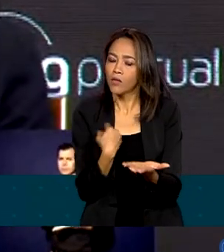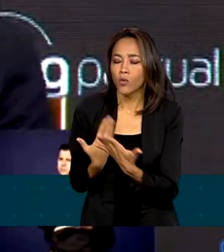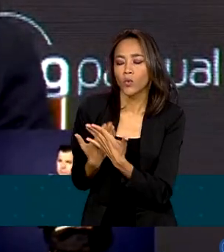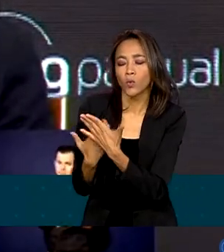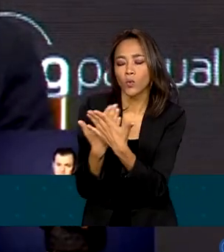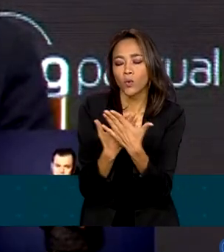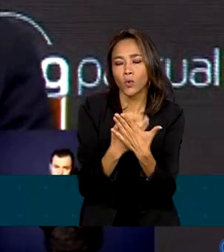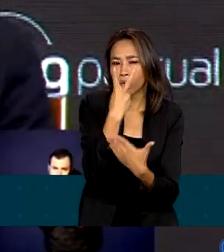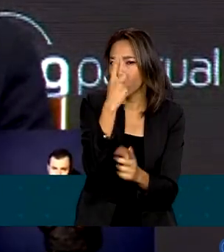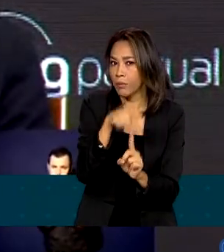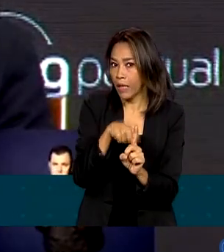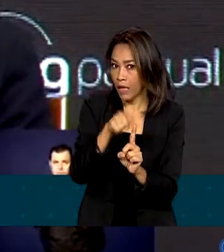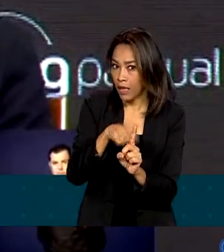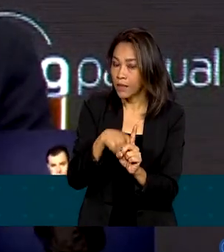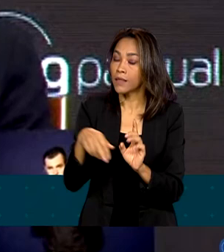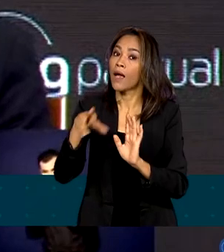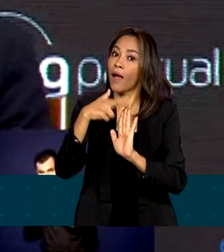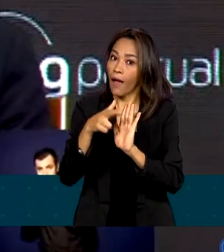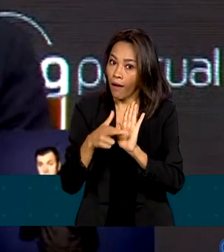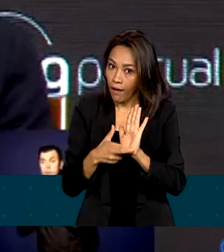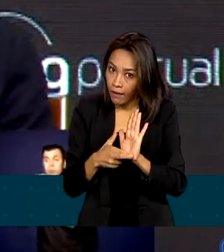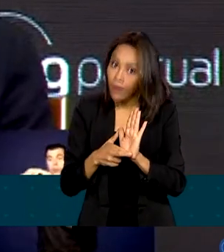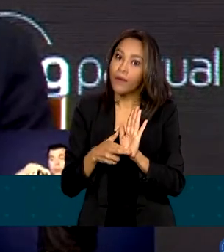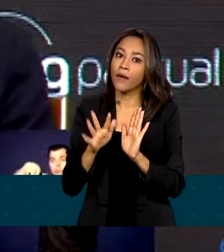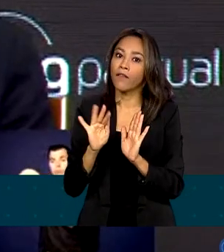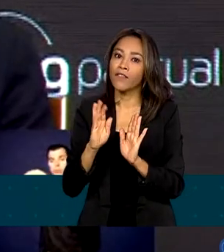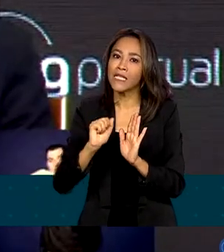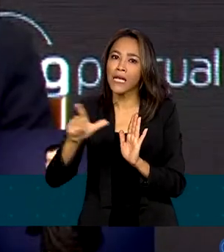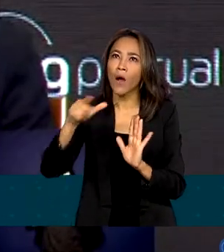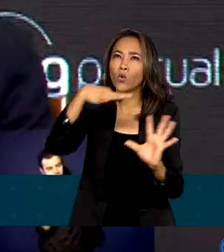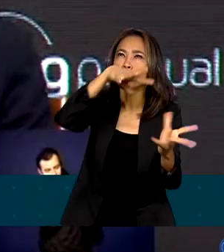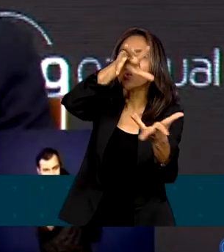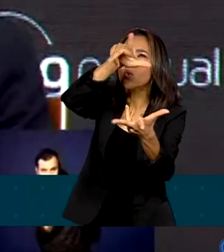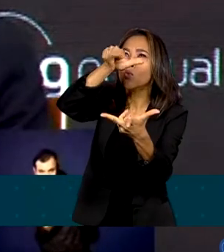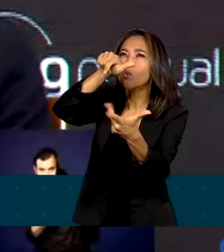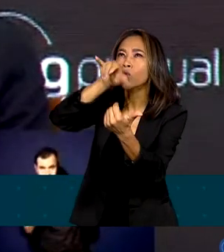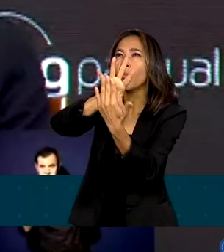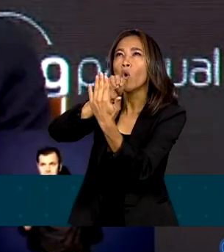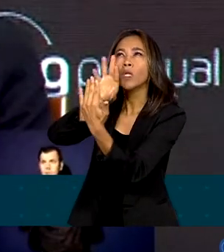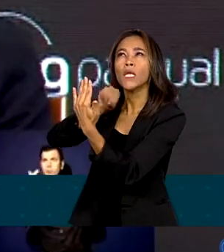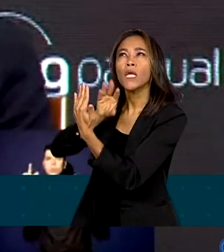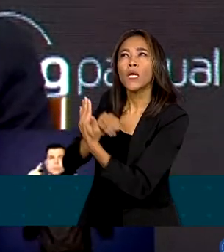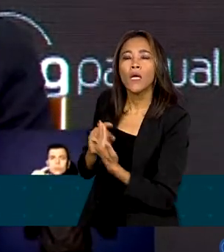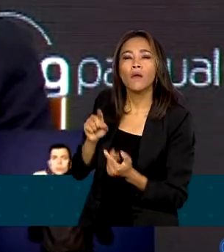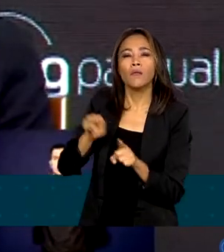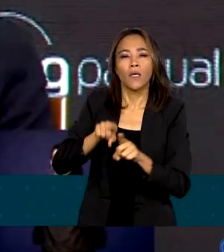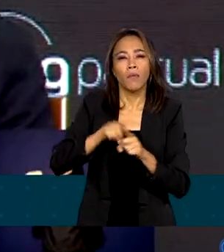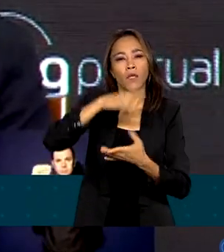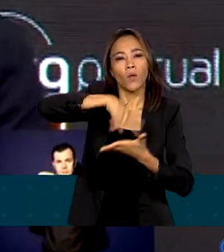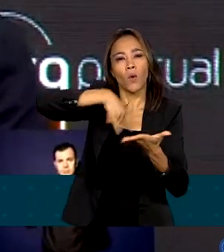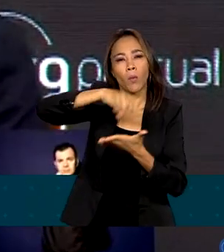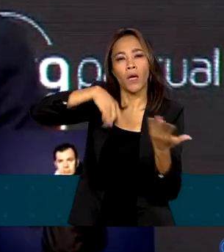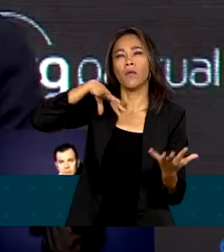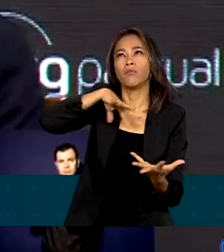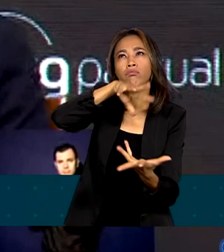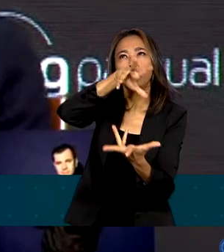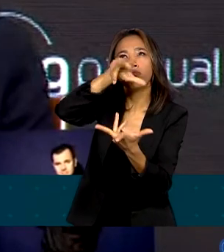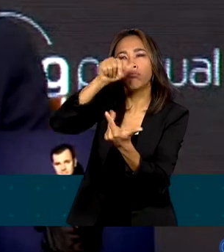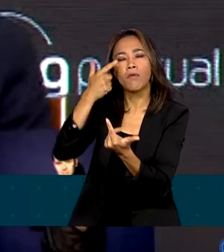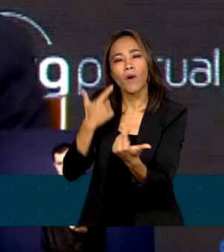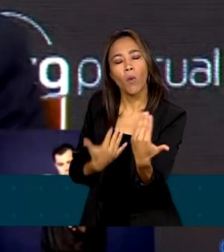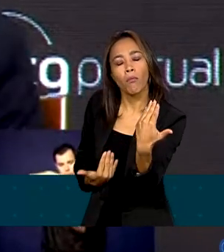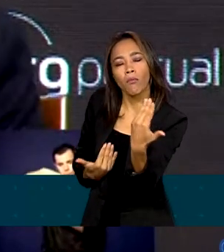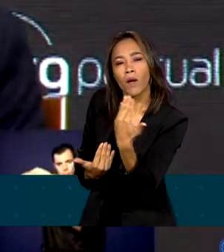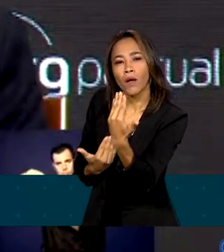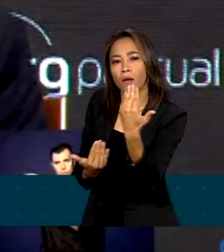dois meses, regras fiscais do mundo inteiro, documentos de todos os organismos internacionais, nenhum